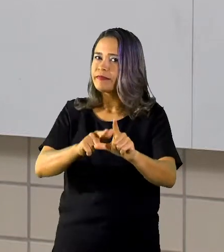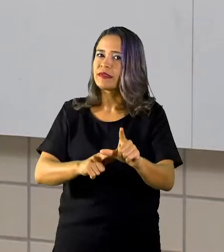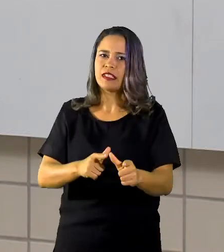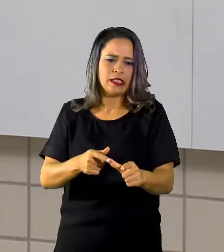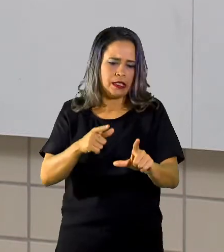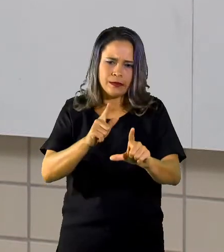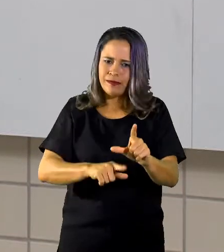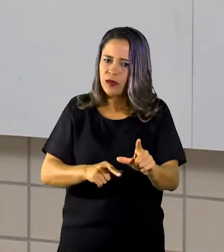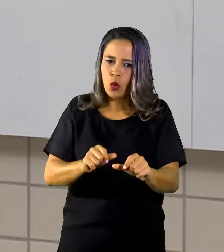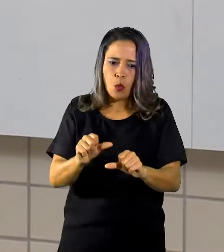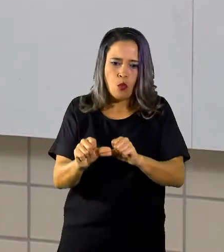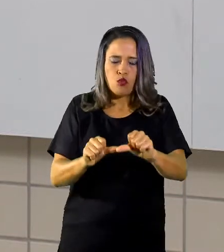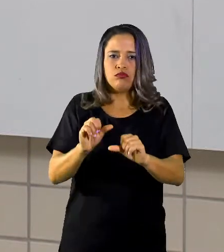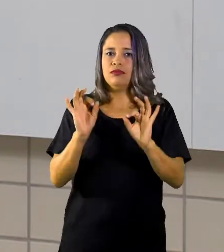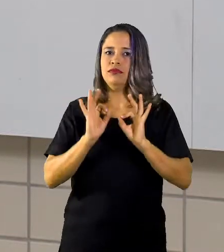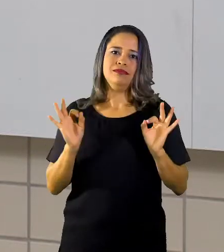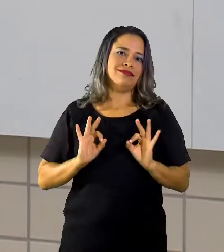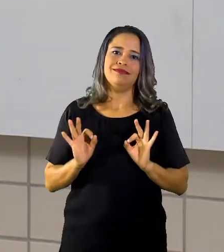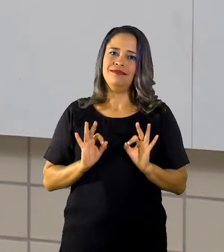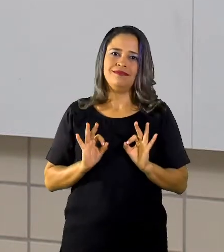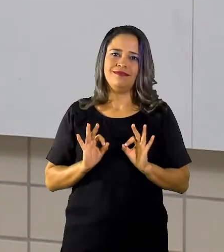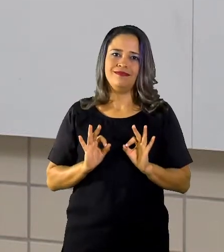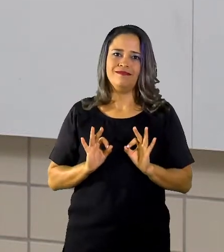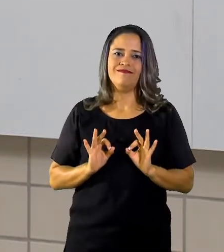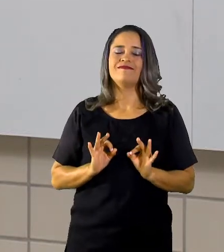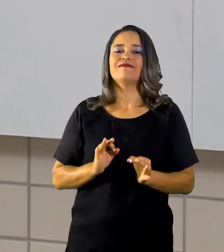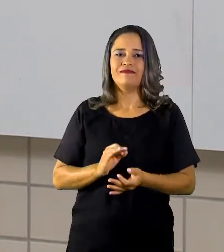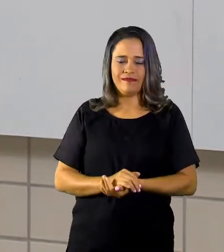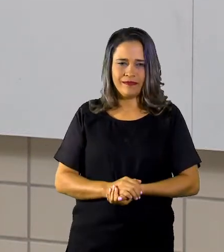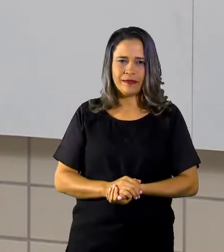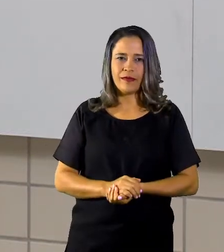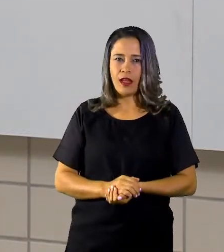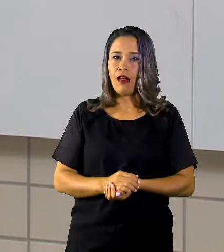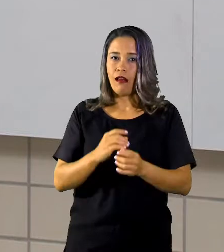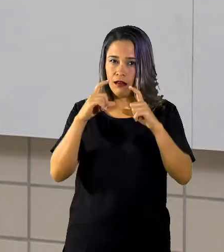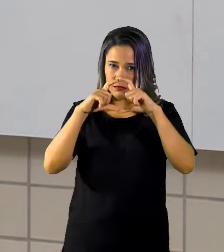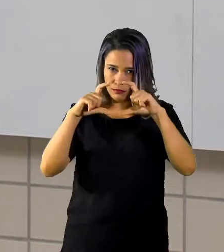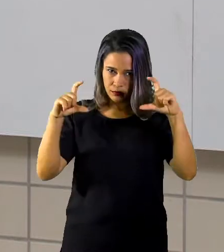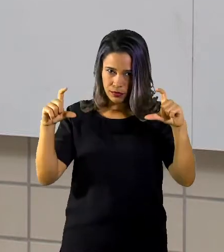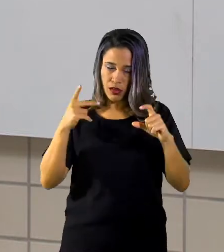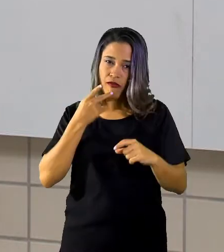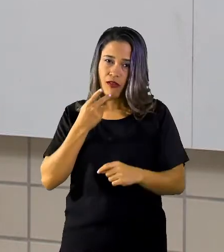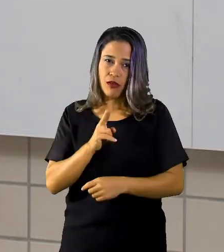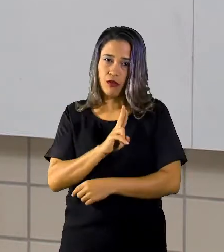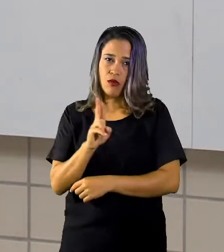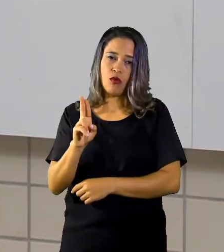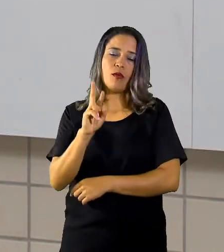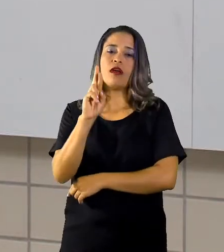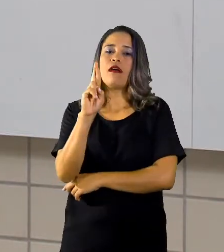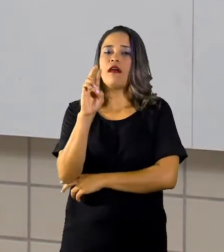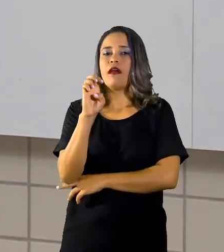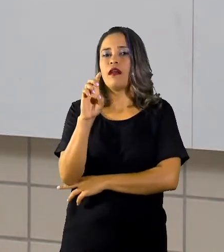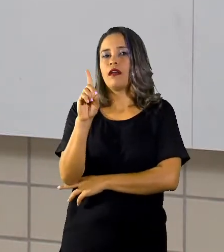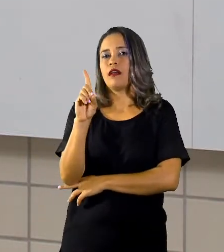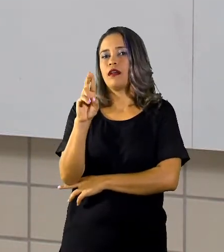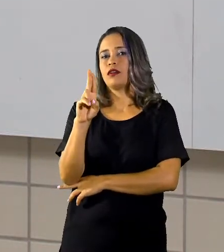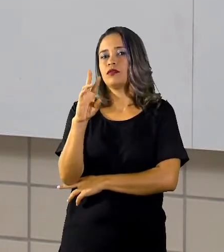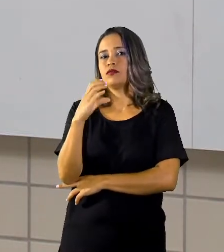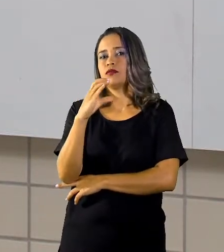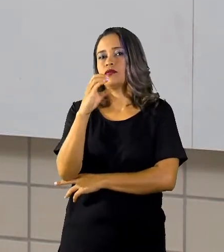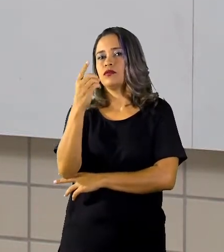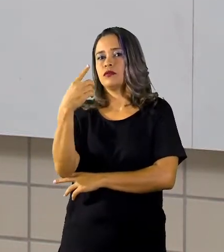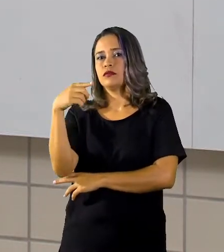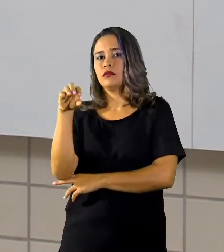intacta, inalterada, tá? Então, essa operação a gente pode chamar de redução de termos semelhantes,